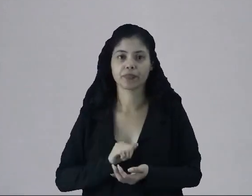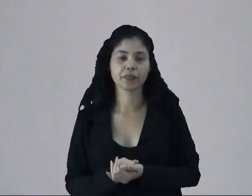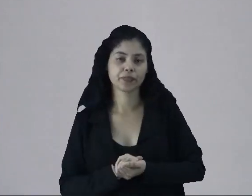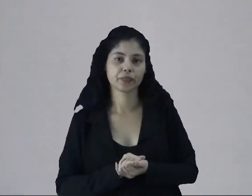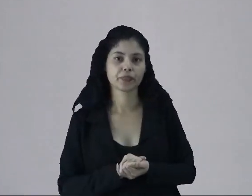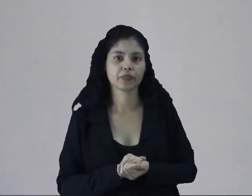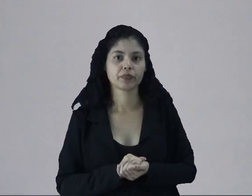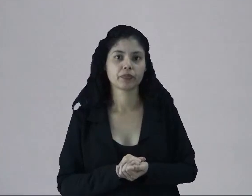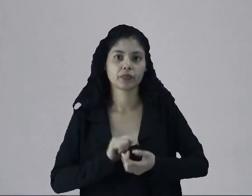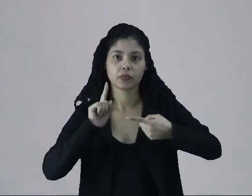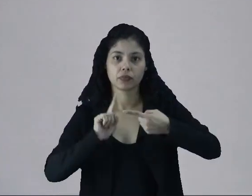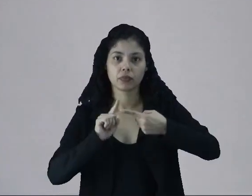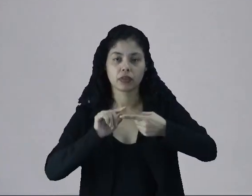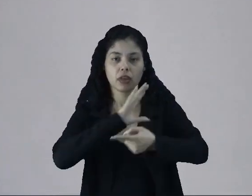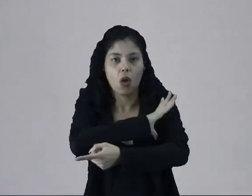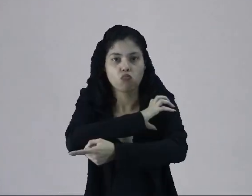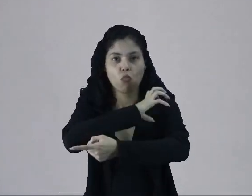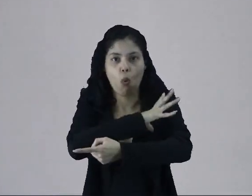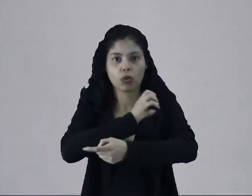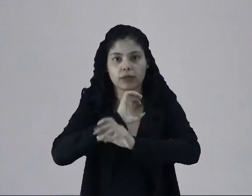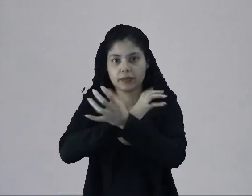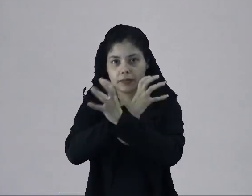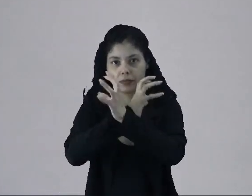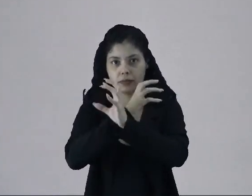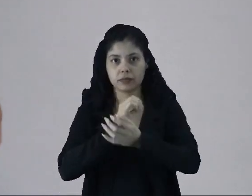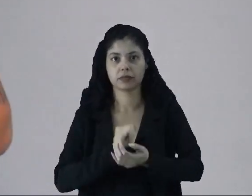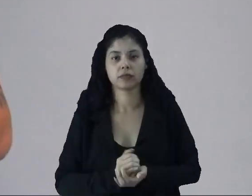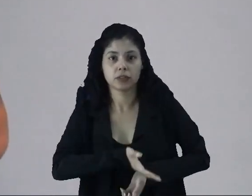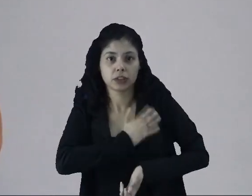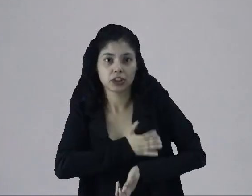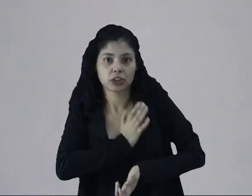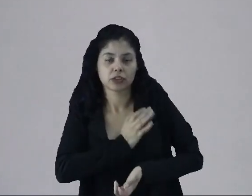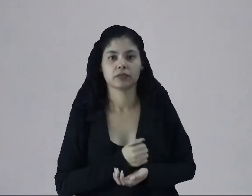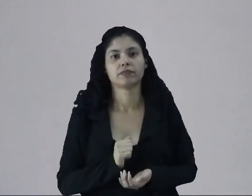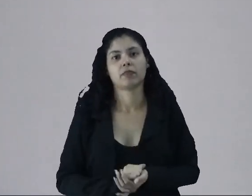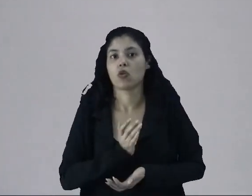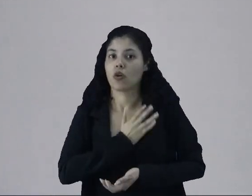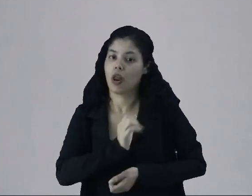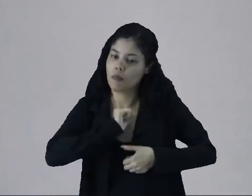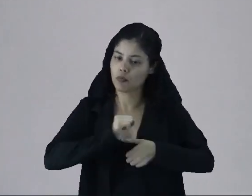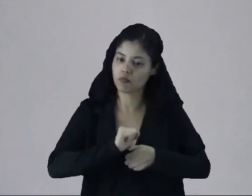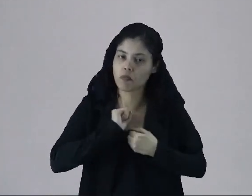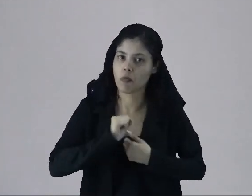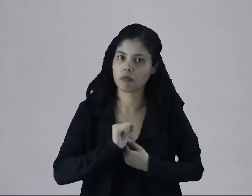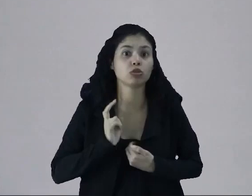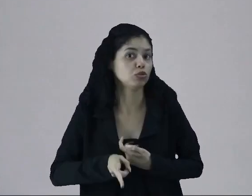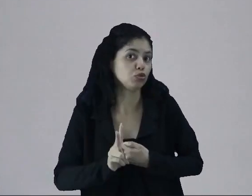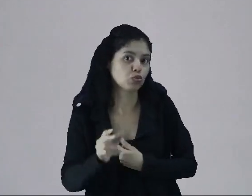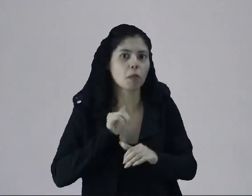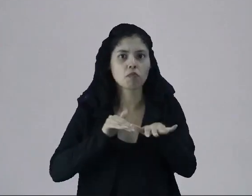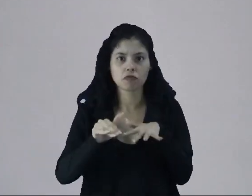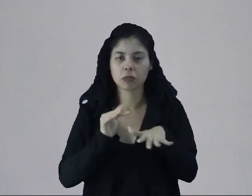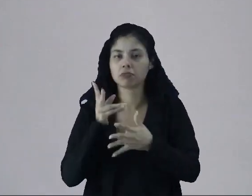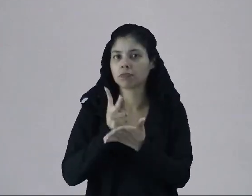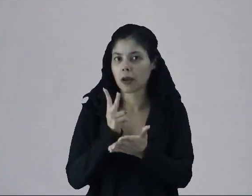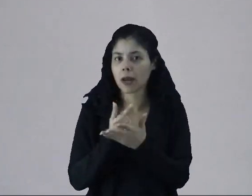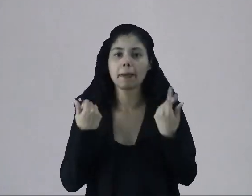tecido muscular, esquelético, cardíaco, o coração não para de bater, faz muito movimento, ele